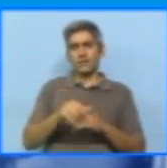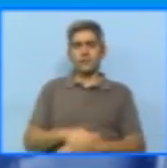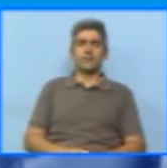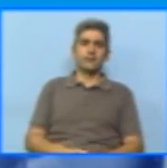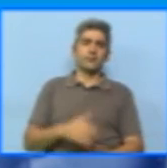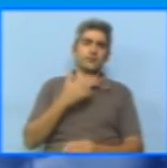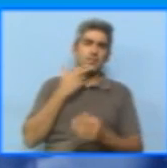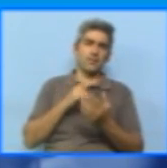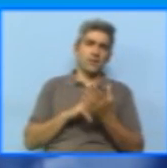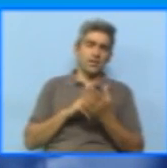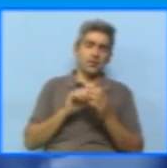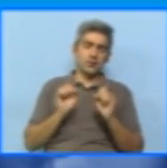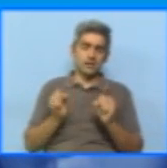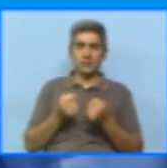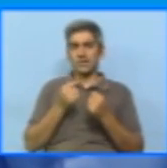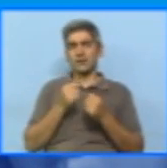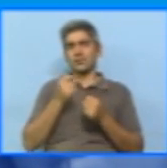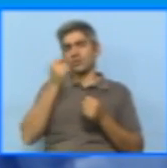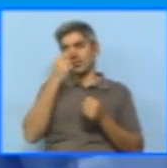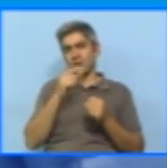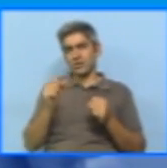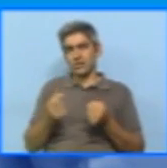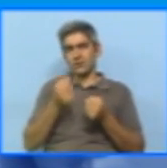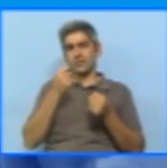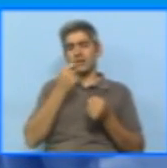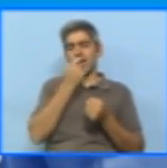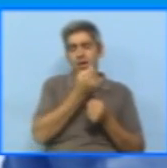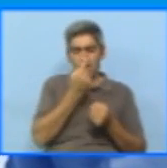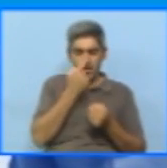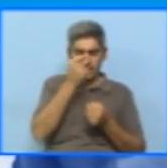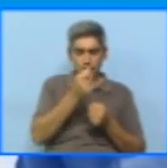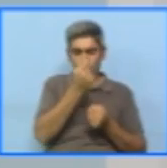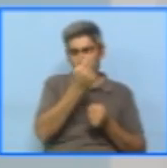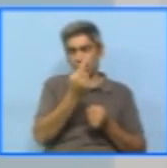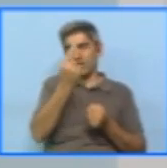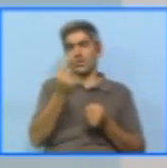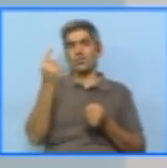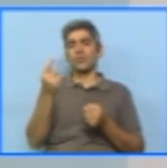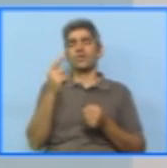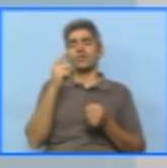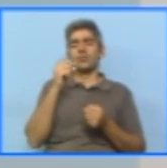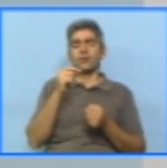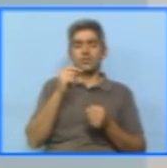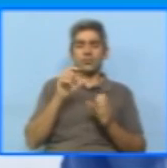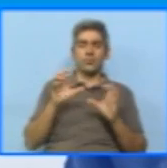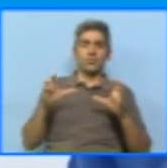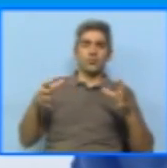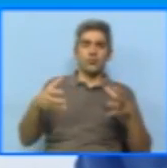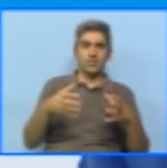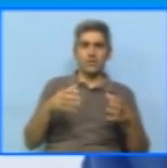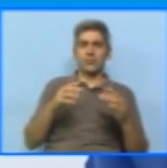é verdade, a salvação, a história da salvação de cada pessoa e da